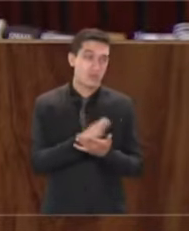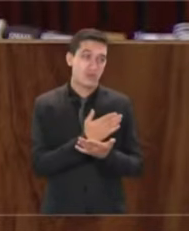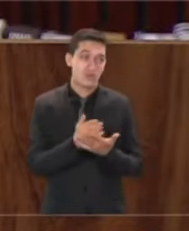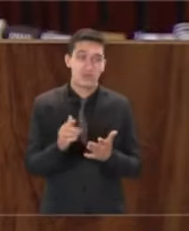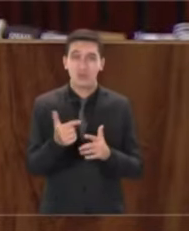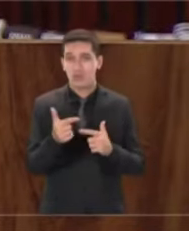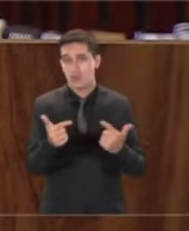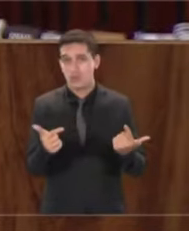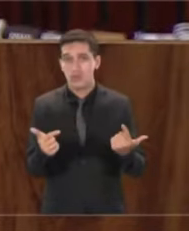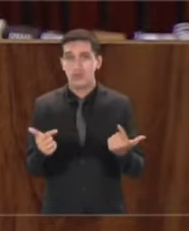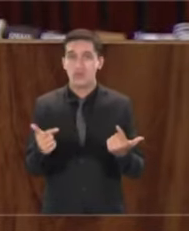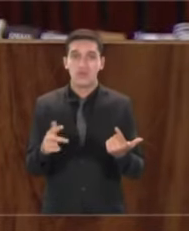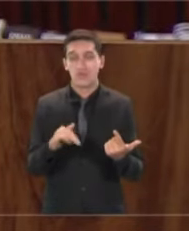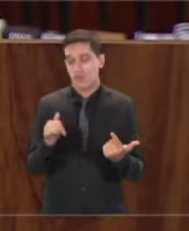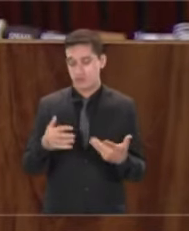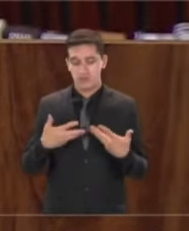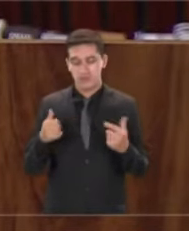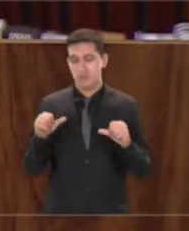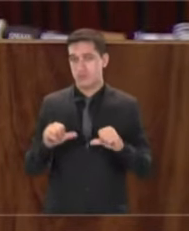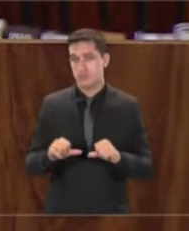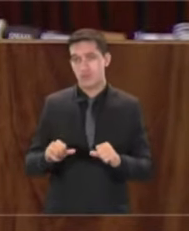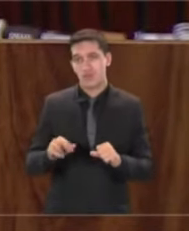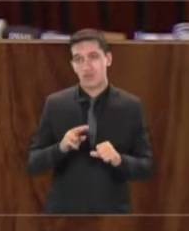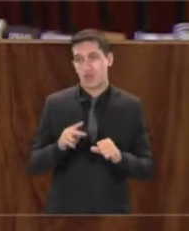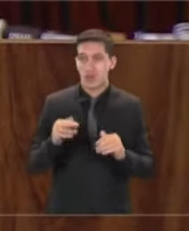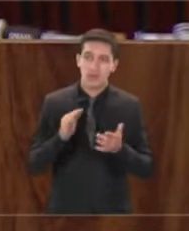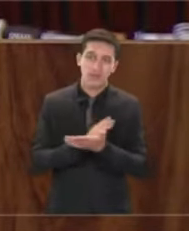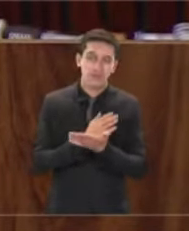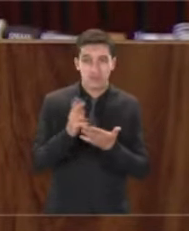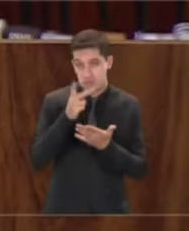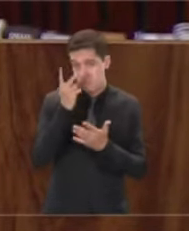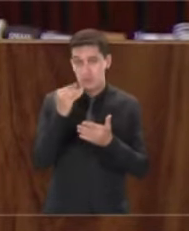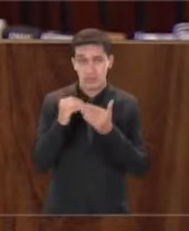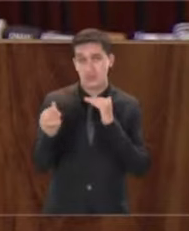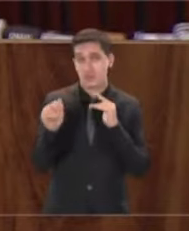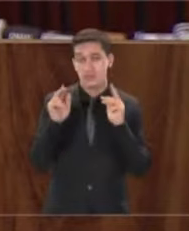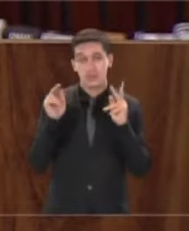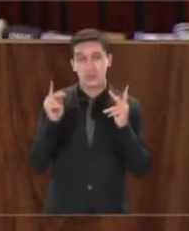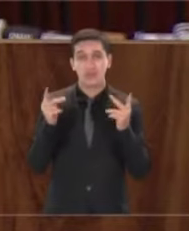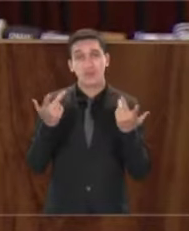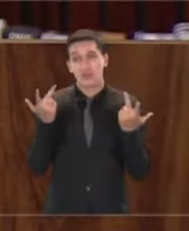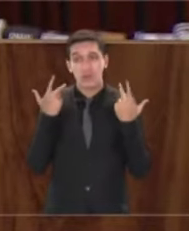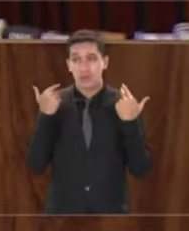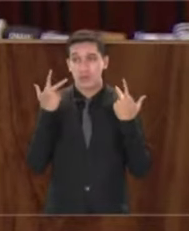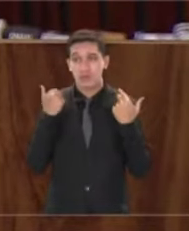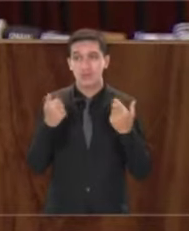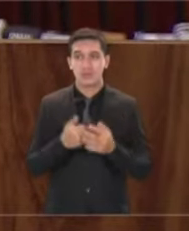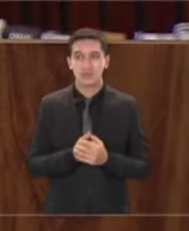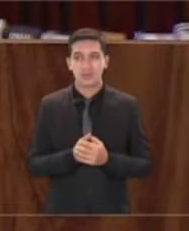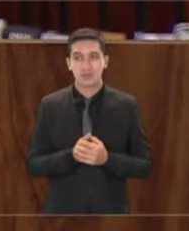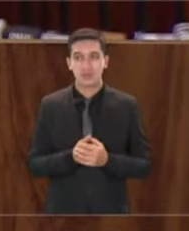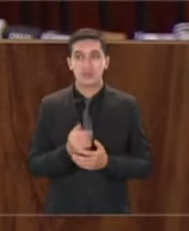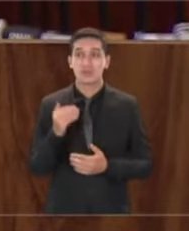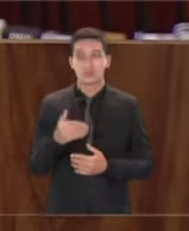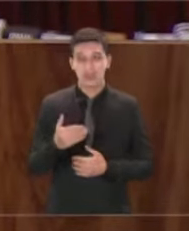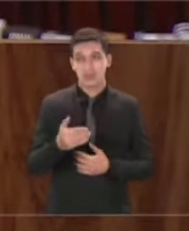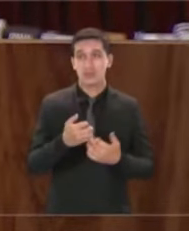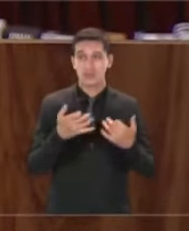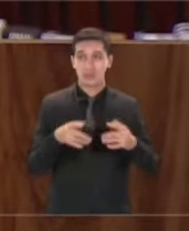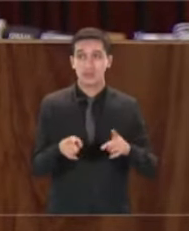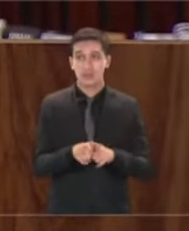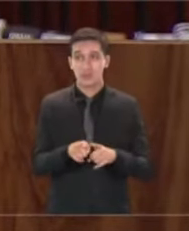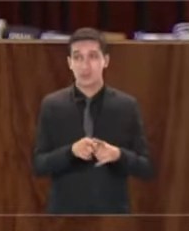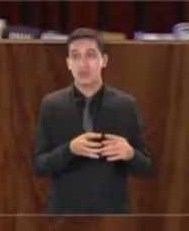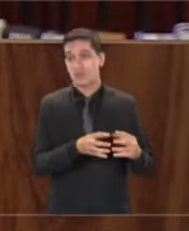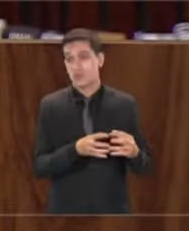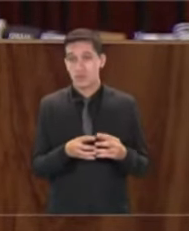vai desagradar e vai contrariar a compreensão de outros. Mas isso é normal. Mais adiante, diz, a turma